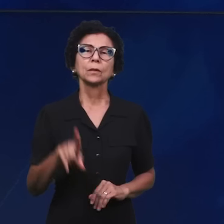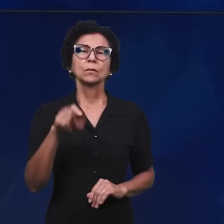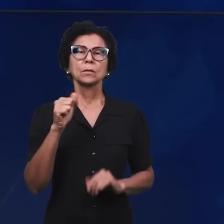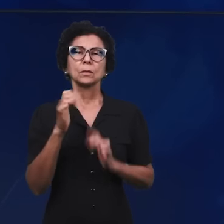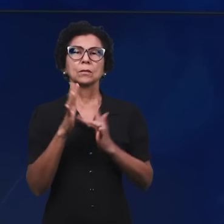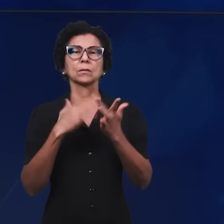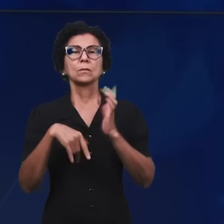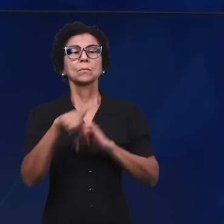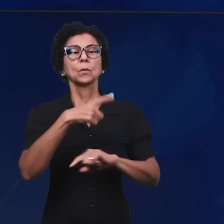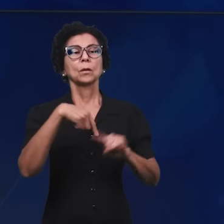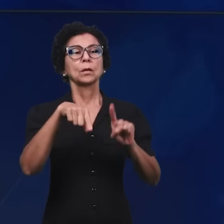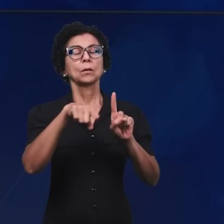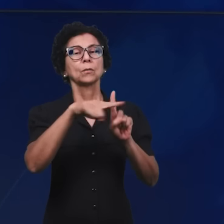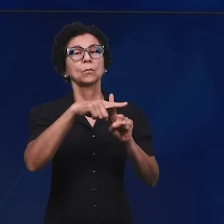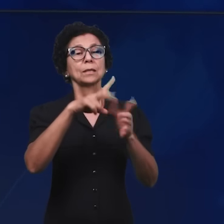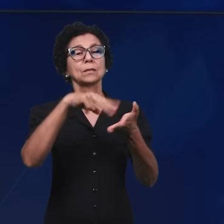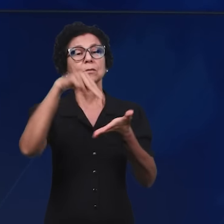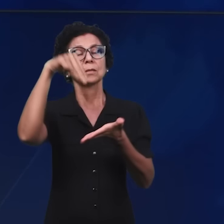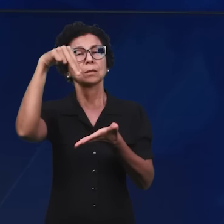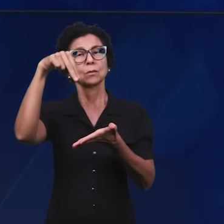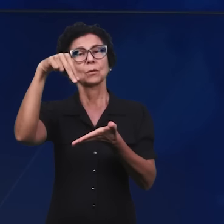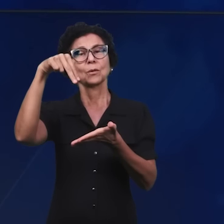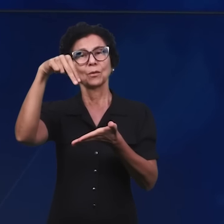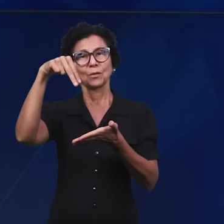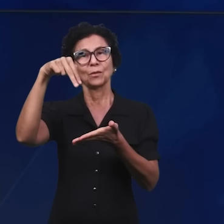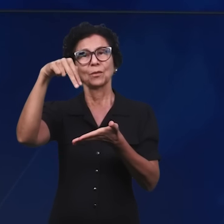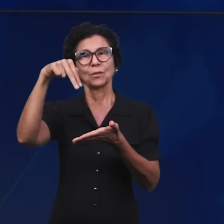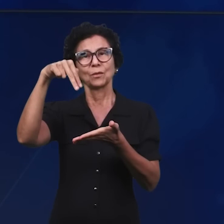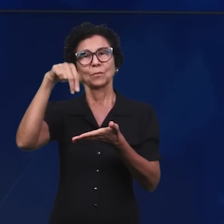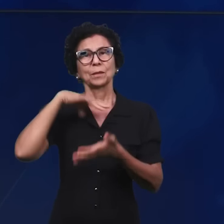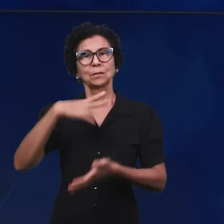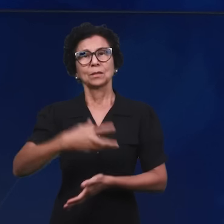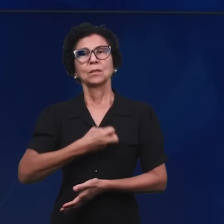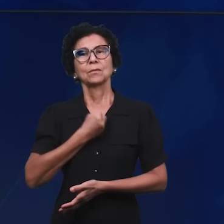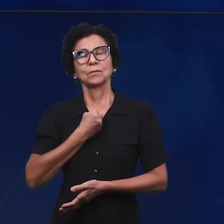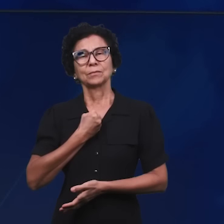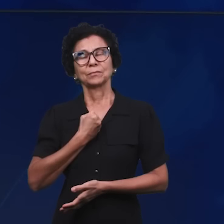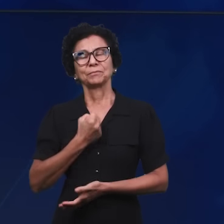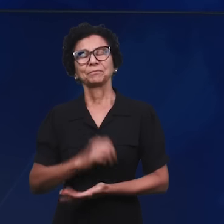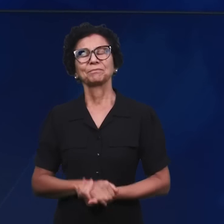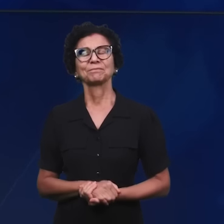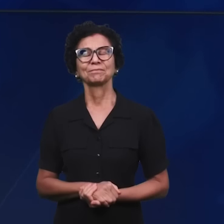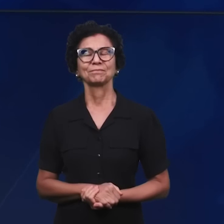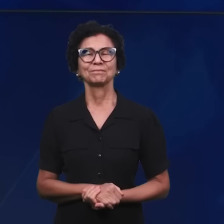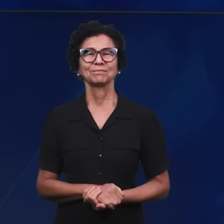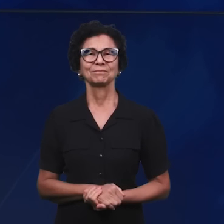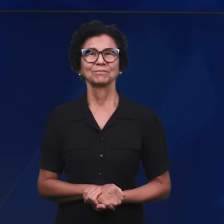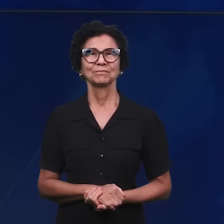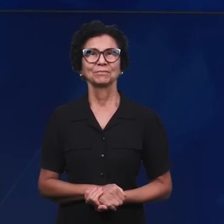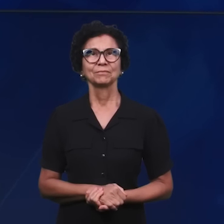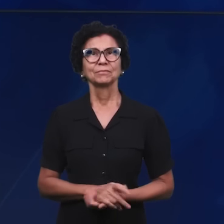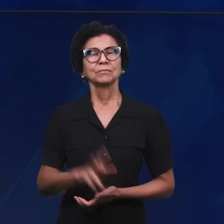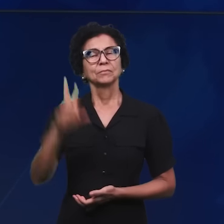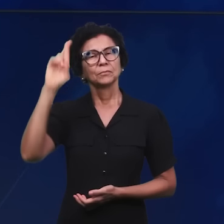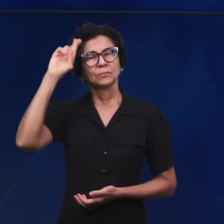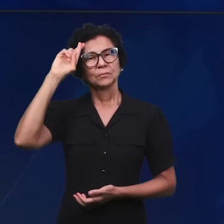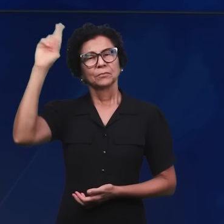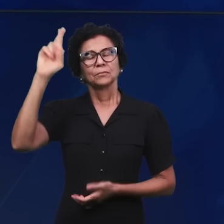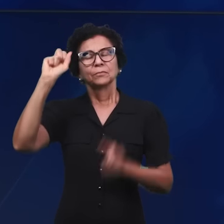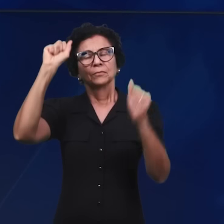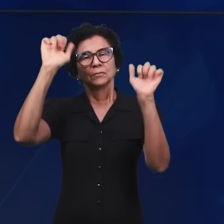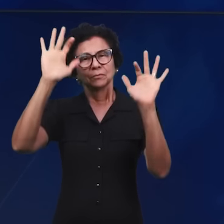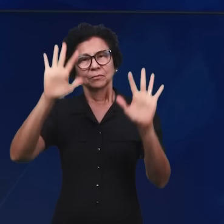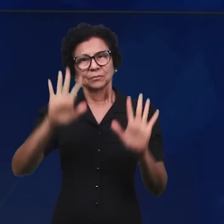e ressuscitou e nós morremos e ressuscitamos com Ele. Amém? Que o Senhor